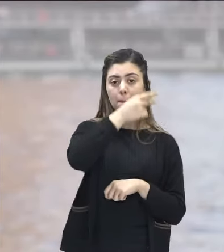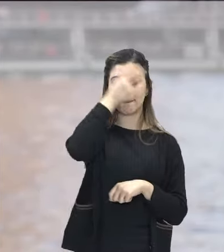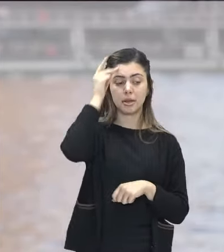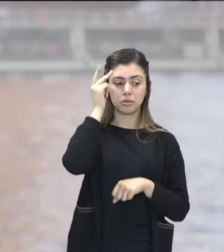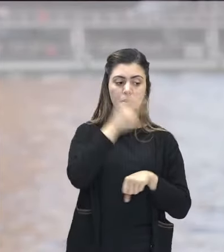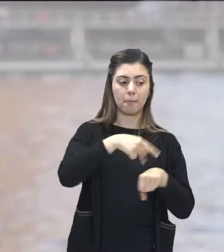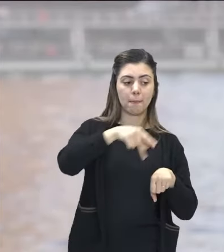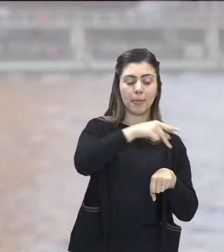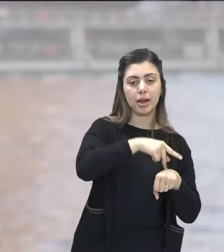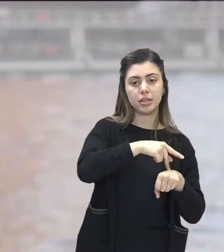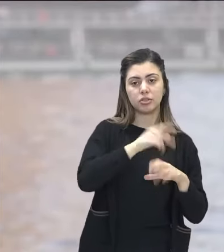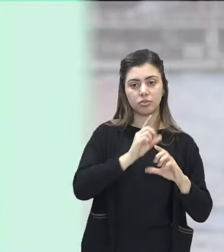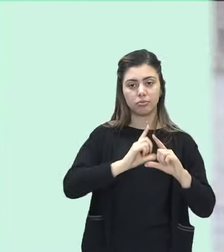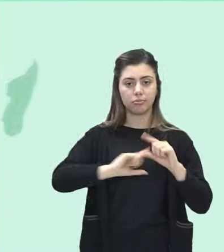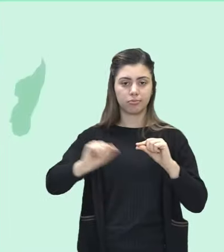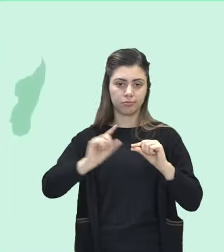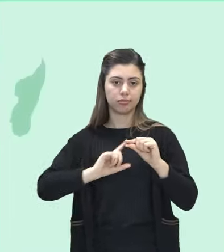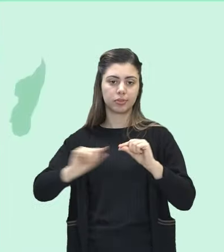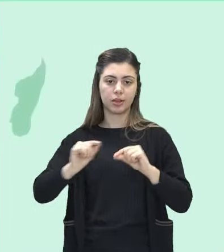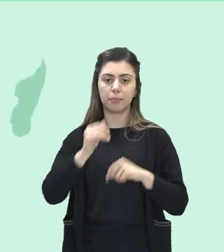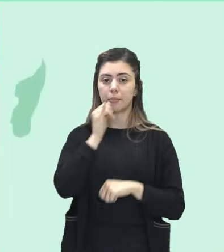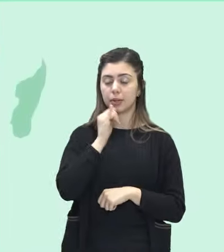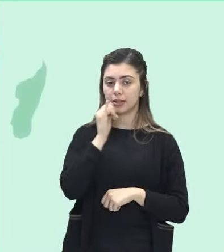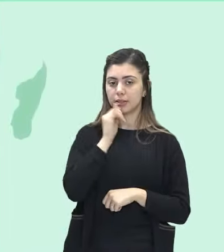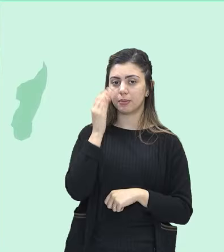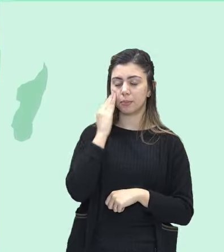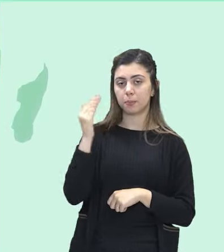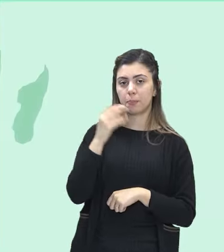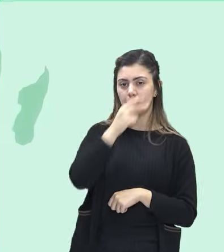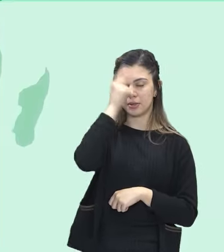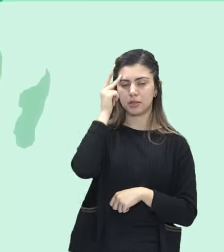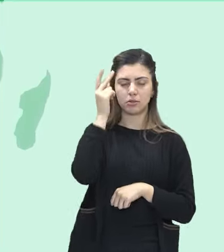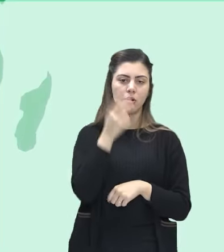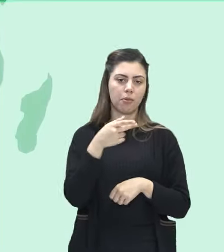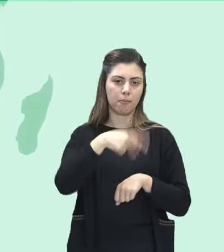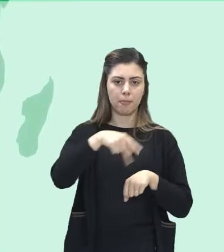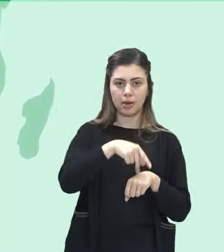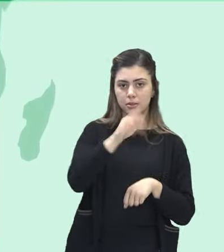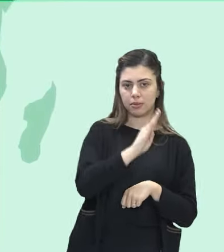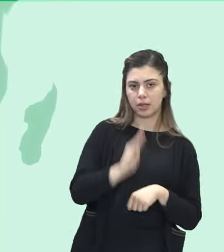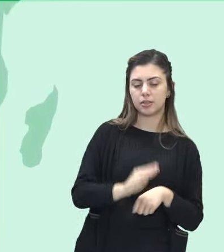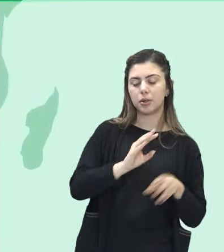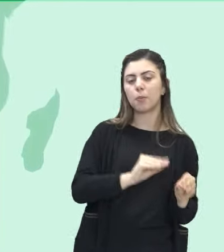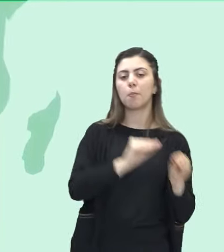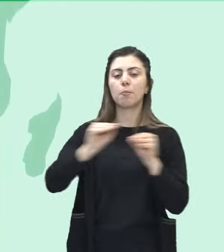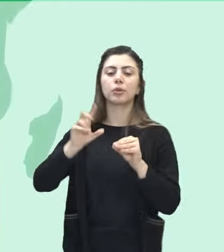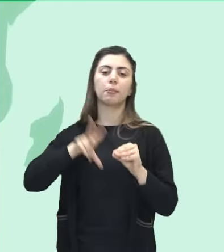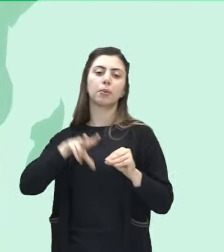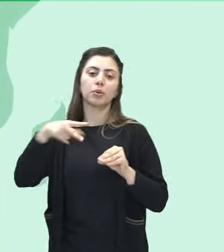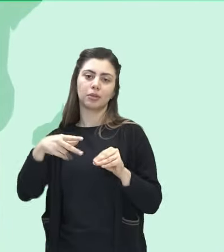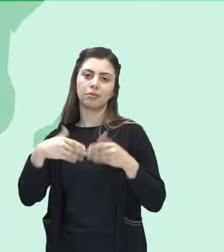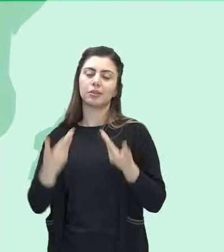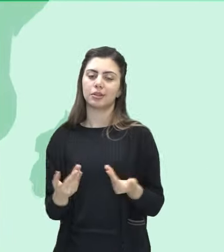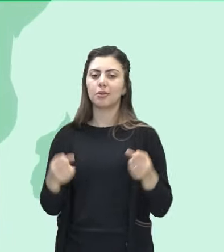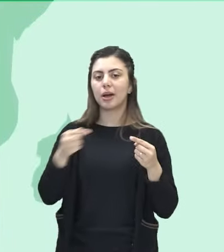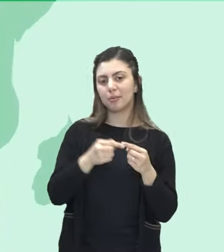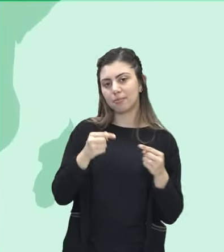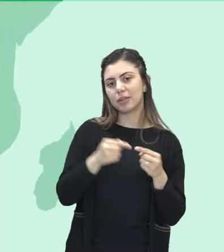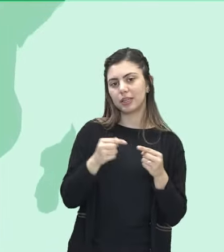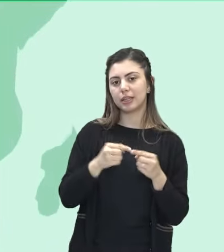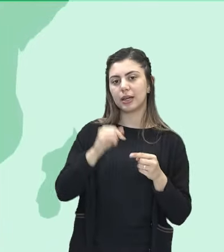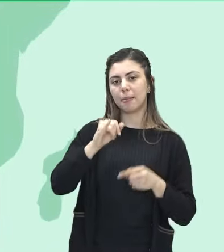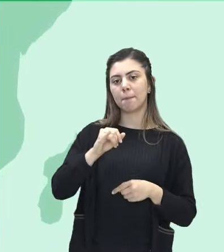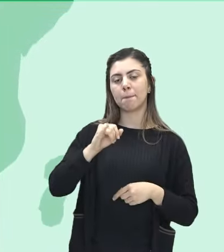seu país de origem exemplo um brasileiro que se muda para Portugal está migrando visão geral